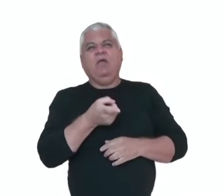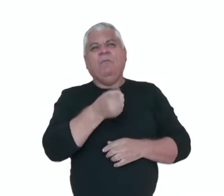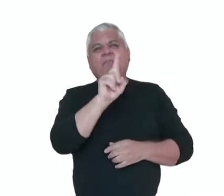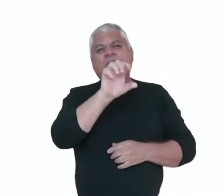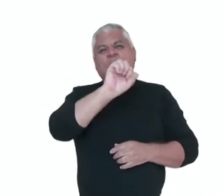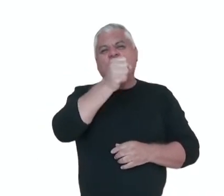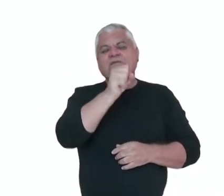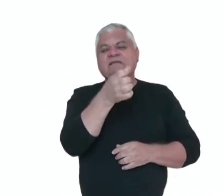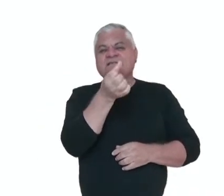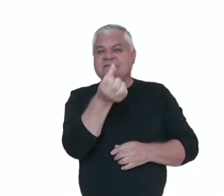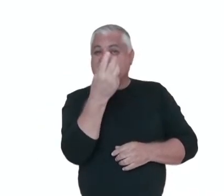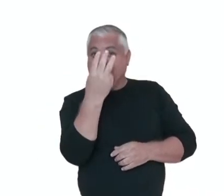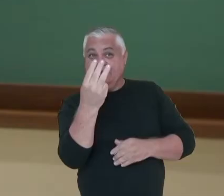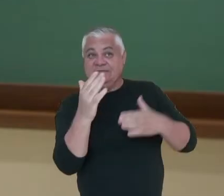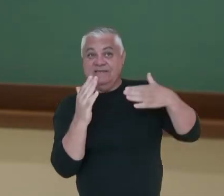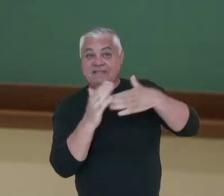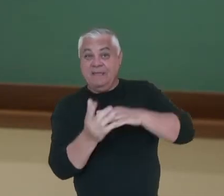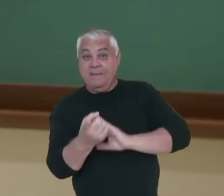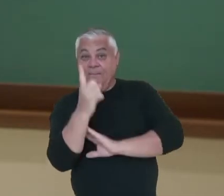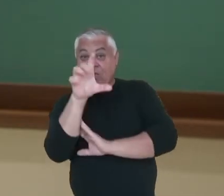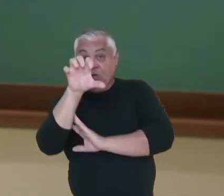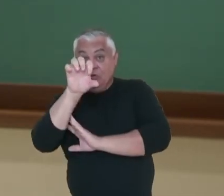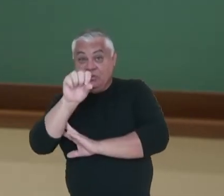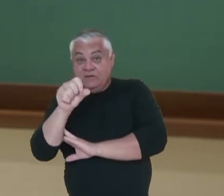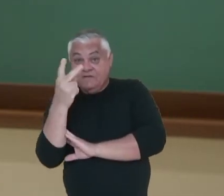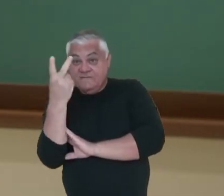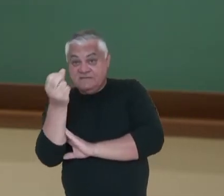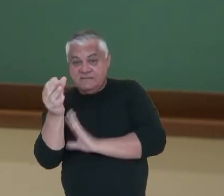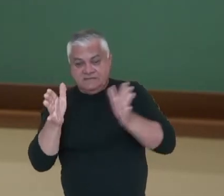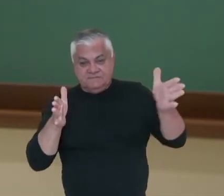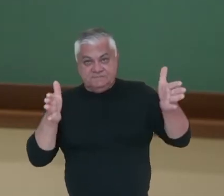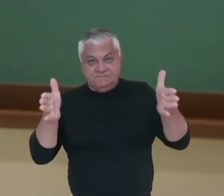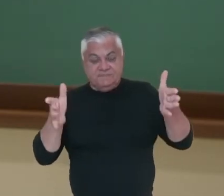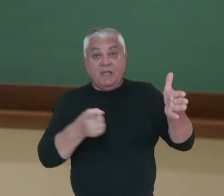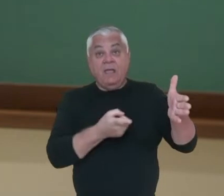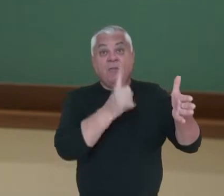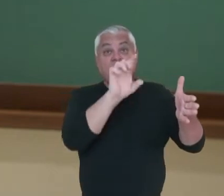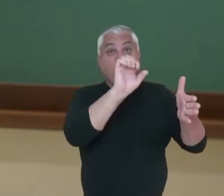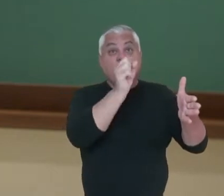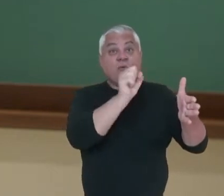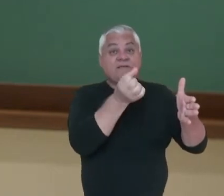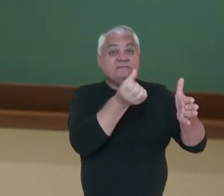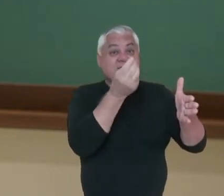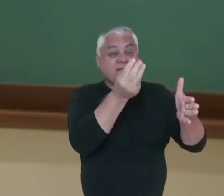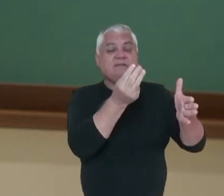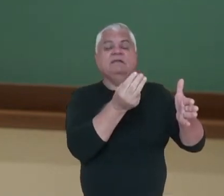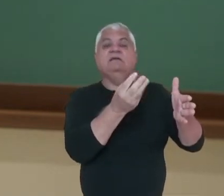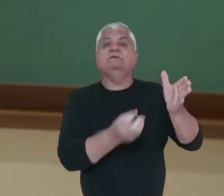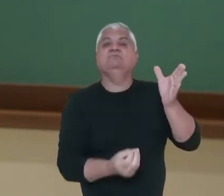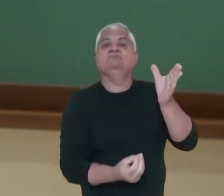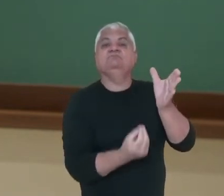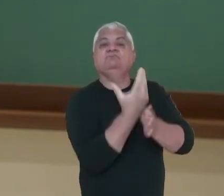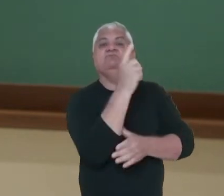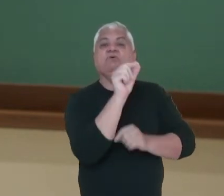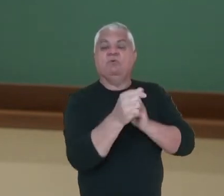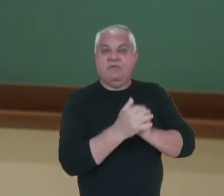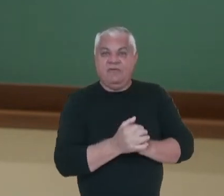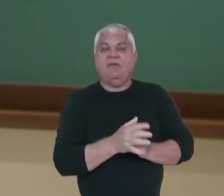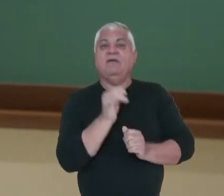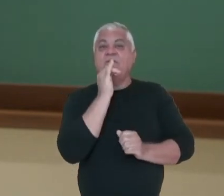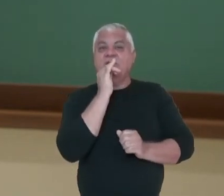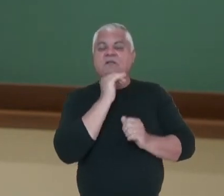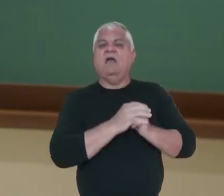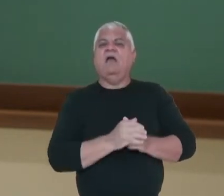1863 a 1926. Só lembrando a vocês, 1863 foi lançada uma pintura chamada Almoço na